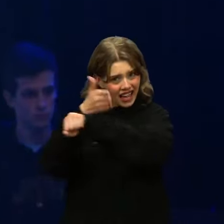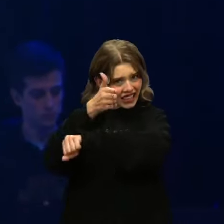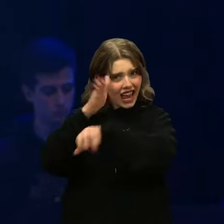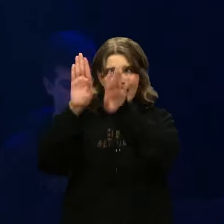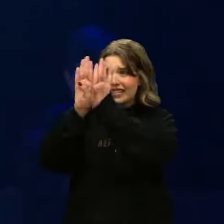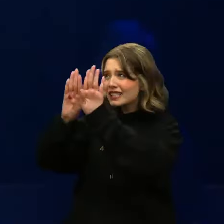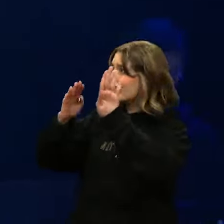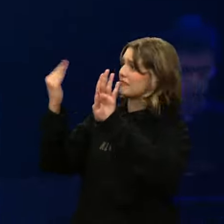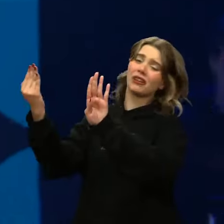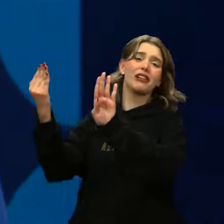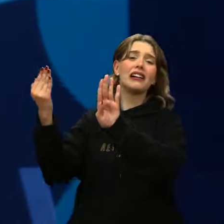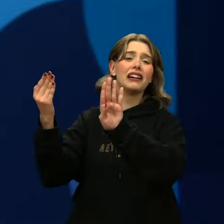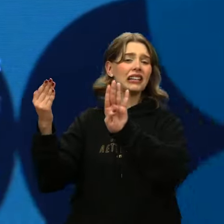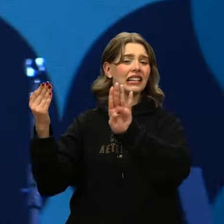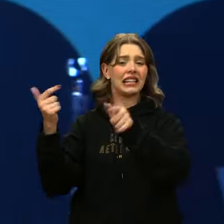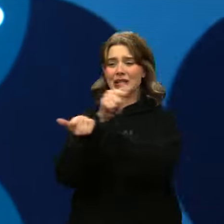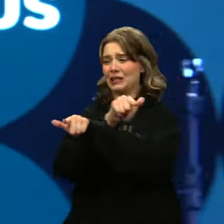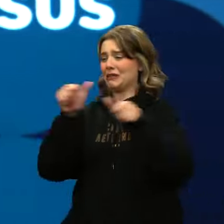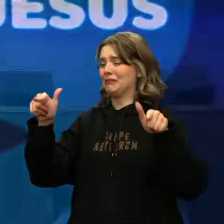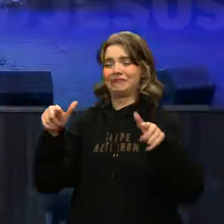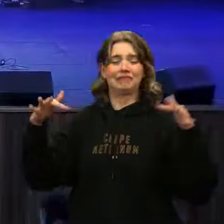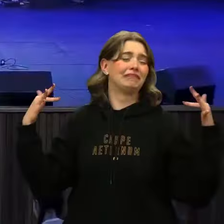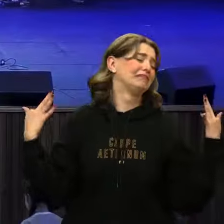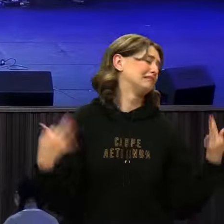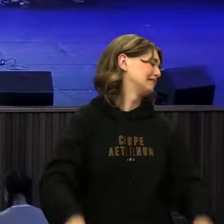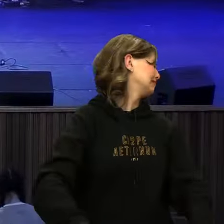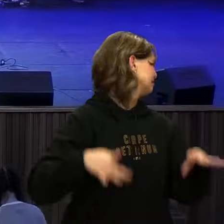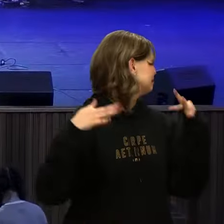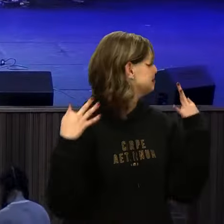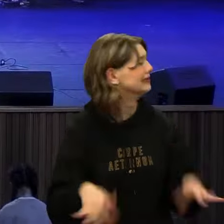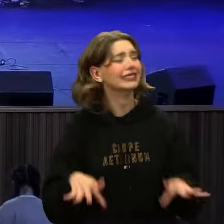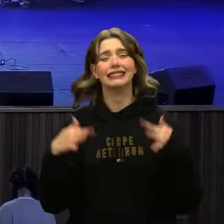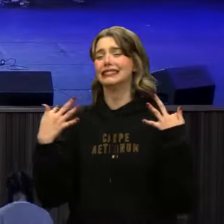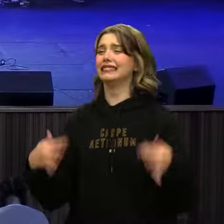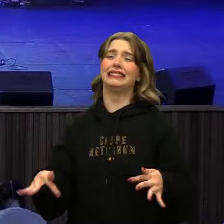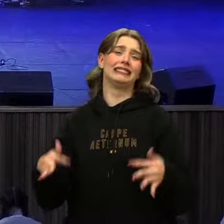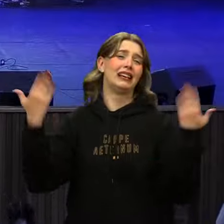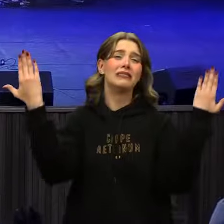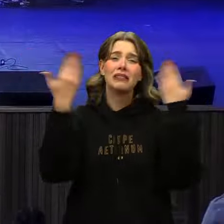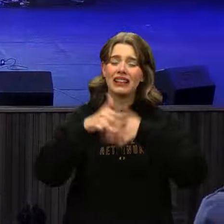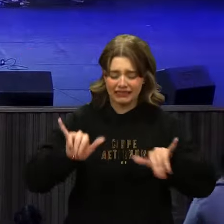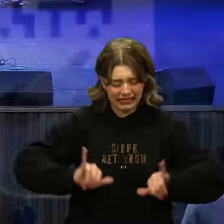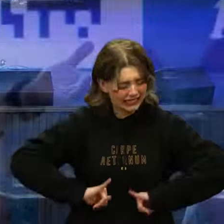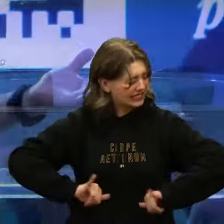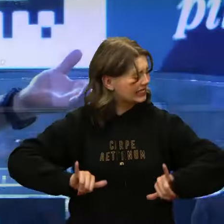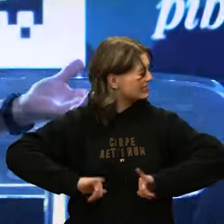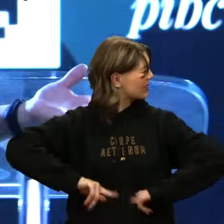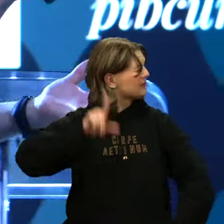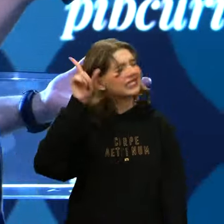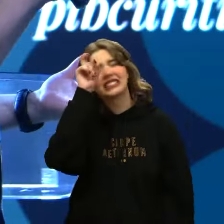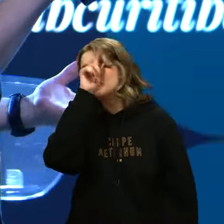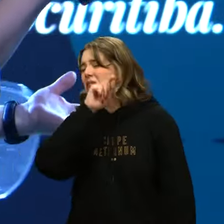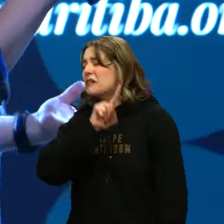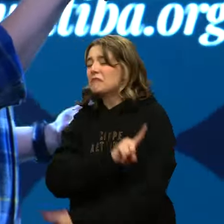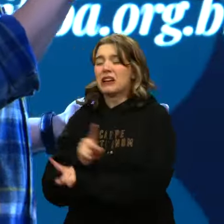abrir. Senhor Jesus, eu não tenho suportado as minhas provações, eu não tenho suportado as minhas dificuldades, mas está